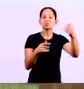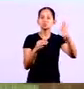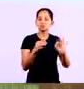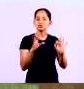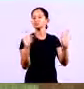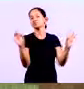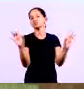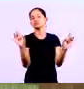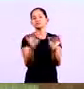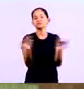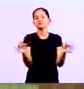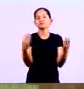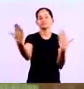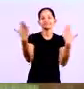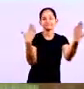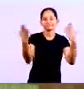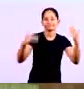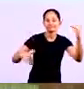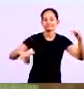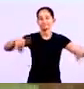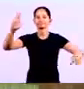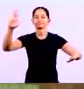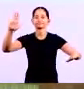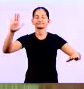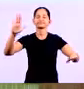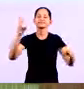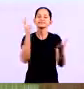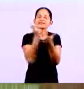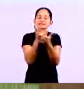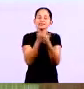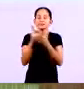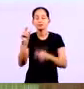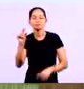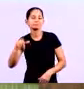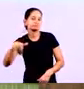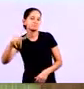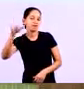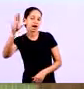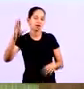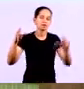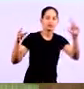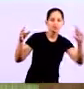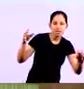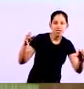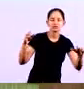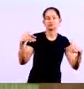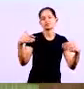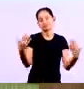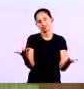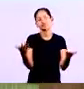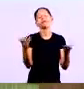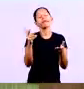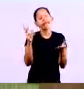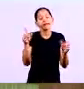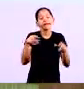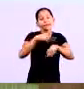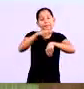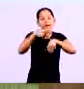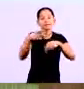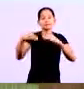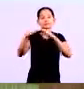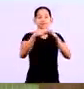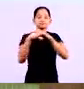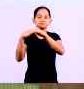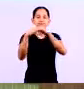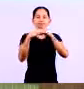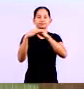de tributação sobre a aquisição daquele imóvel. Então, assim, quem no Brasil é desse jeito, na maioria dos países capitalistas hoje, infelizmente, está desse jeito, e aí a gente começa